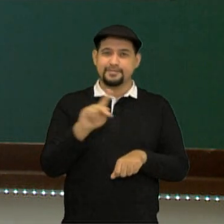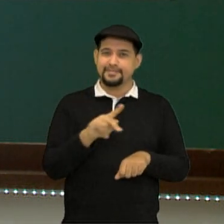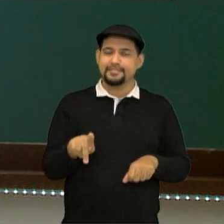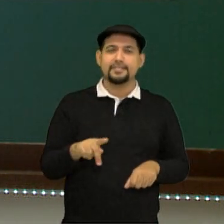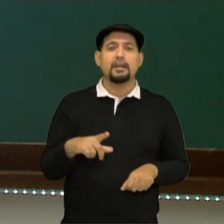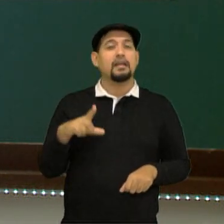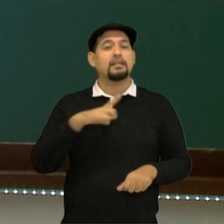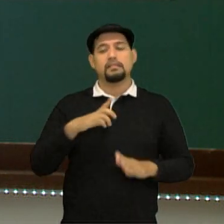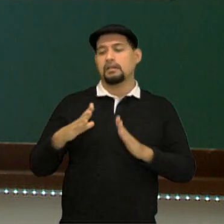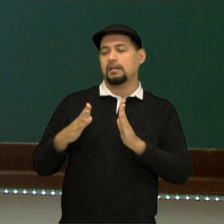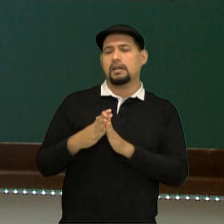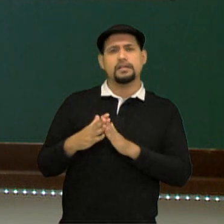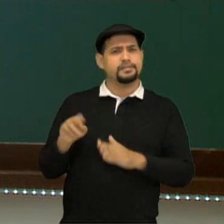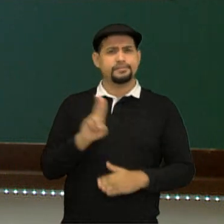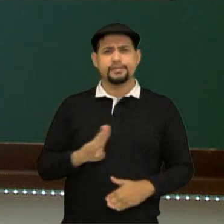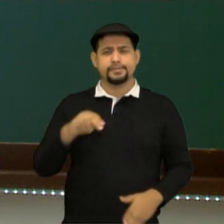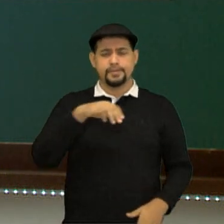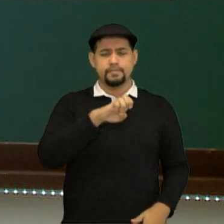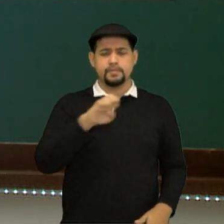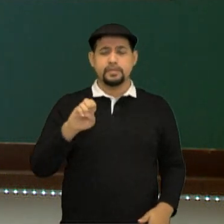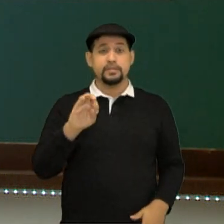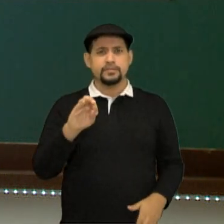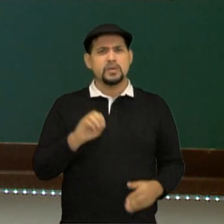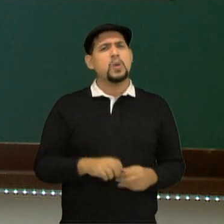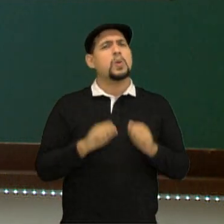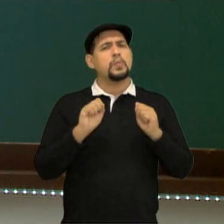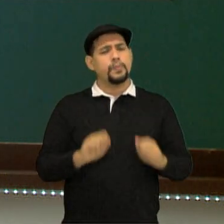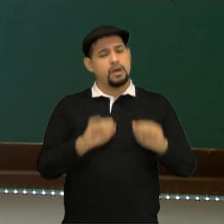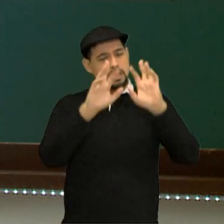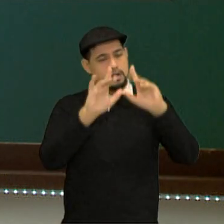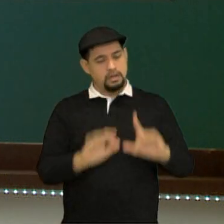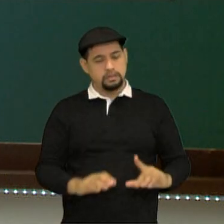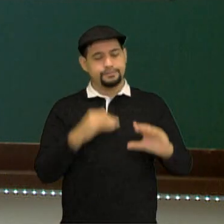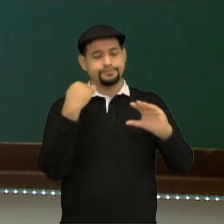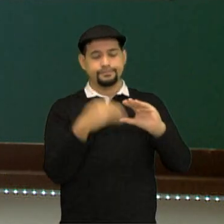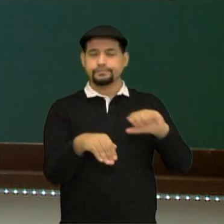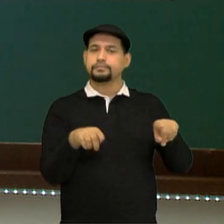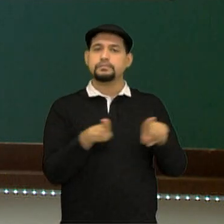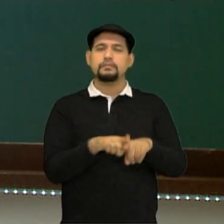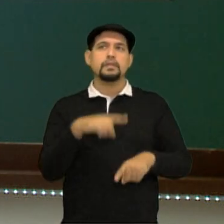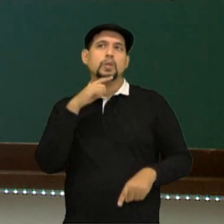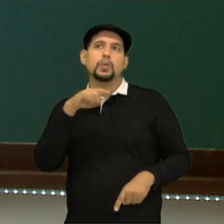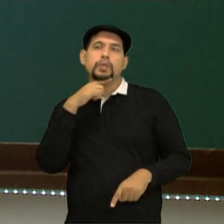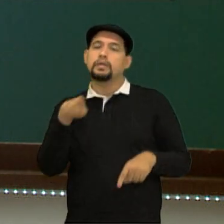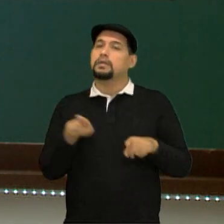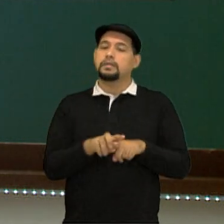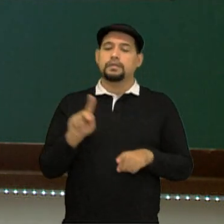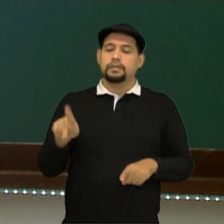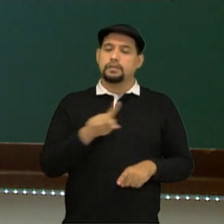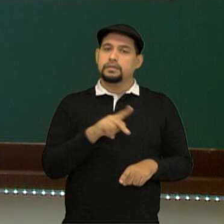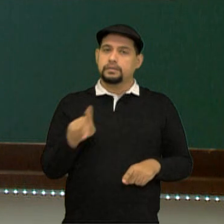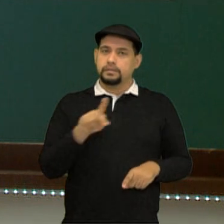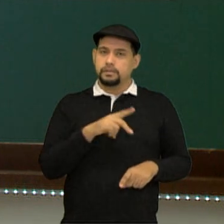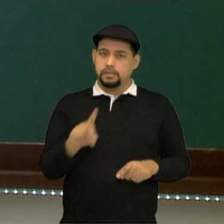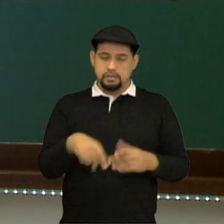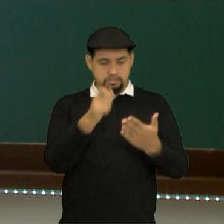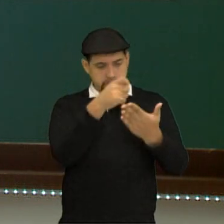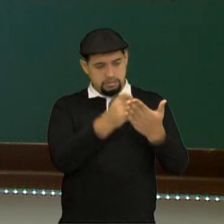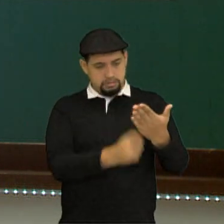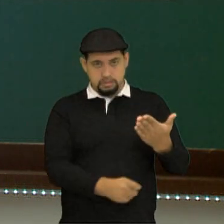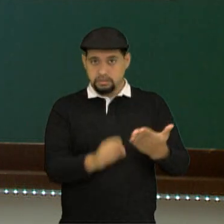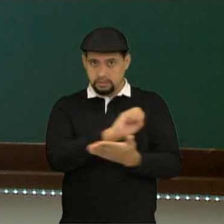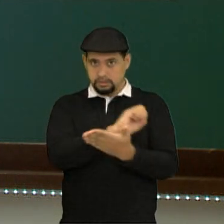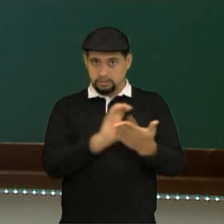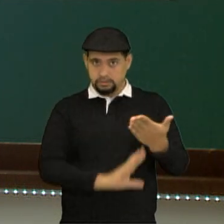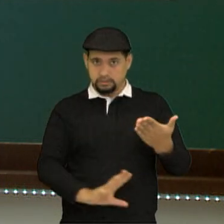está de casa e não está utilizando o Meet, manda por escrito o que você está com dúvida e o professor, na hora que for corrigir as suas tarefas,